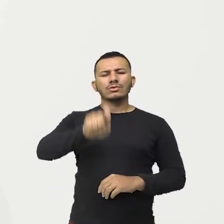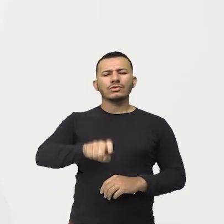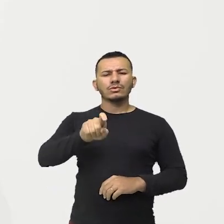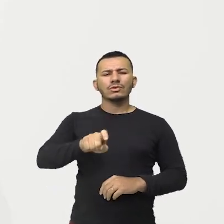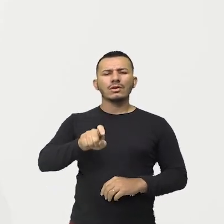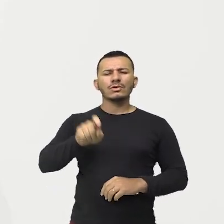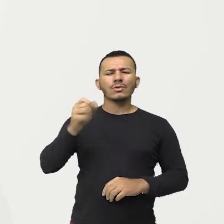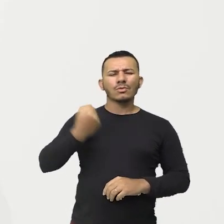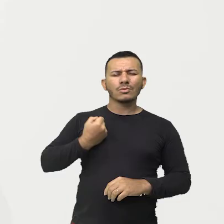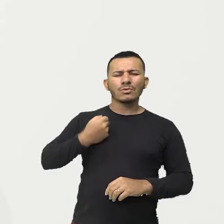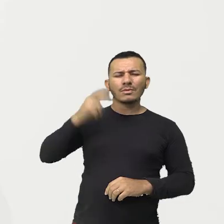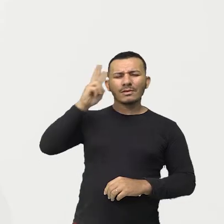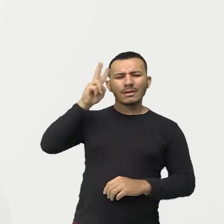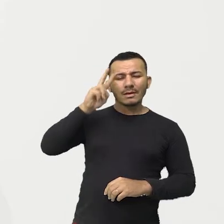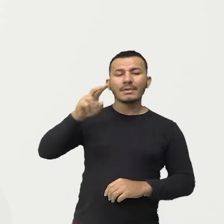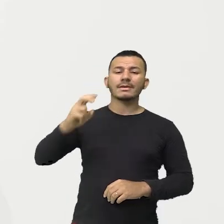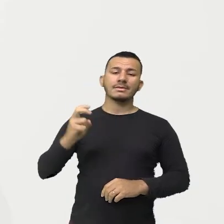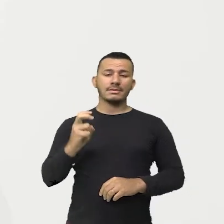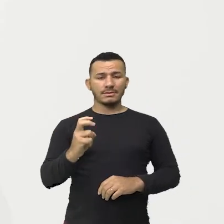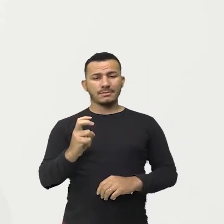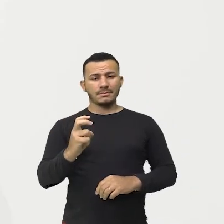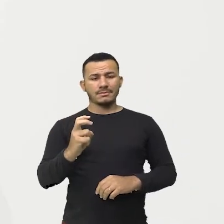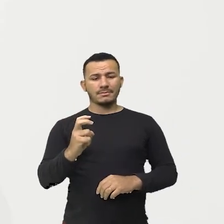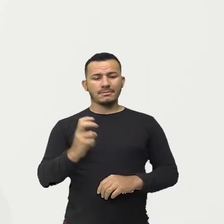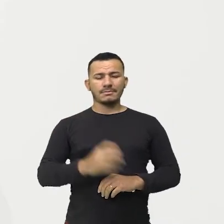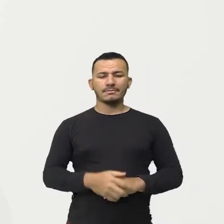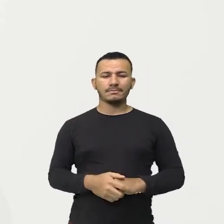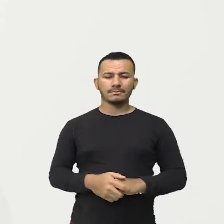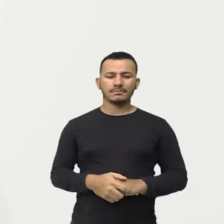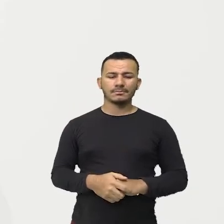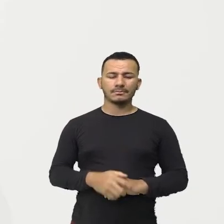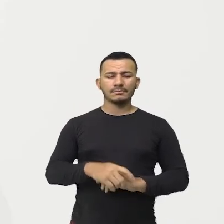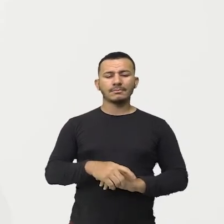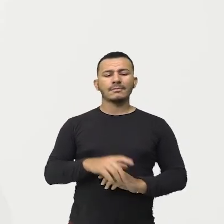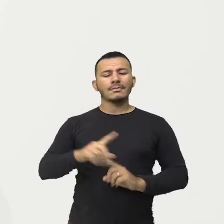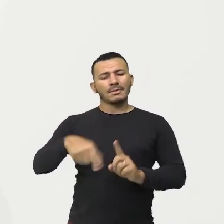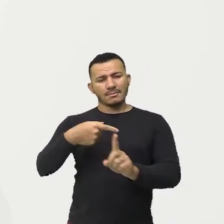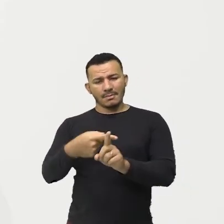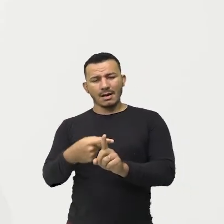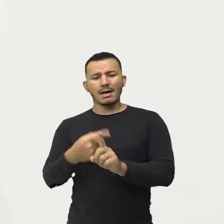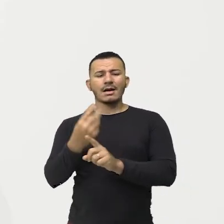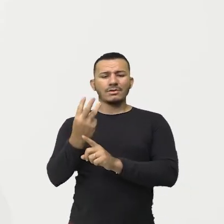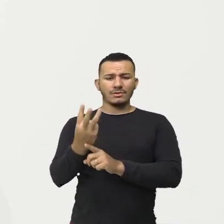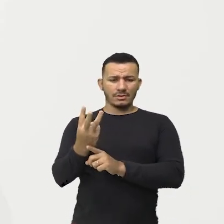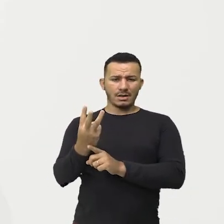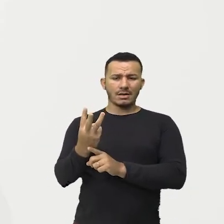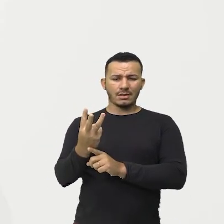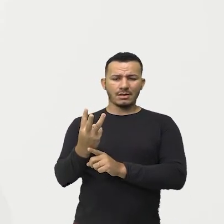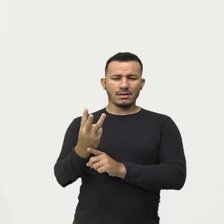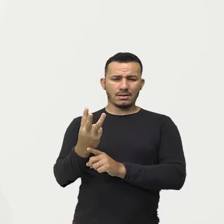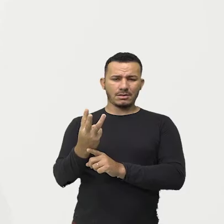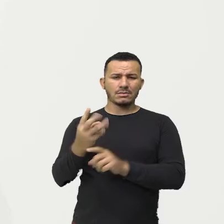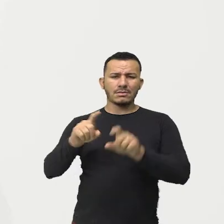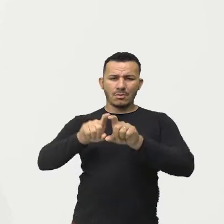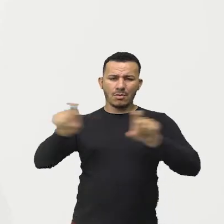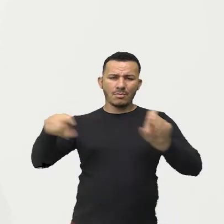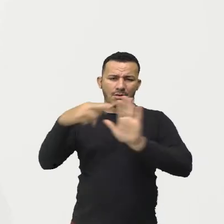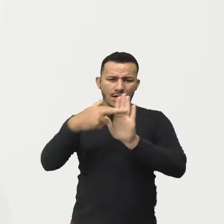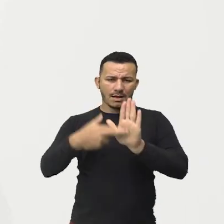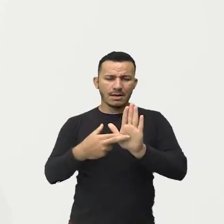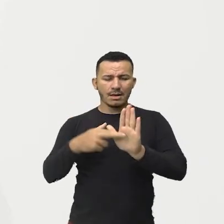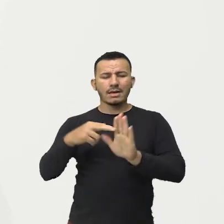nosso enunciado? O x vale 5. Está aqui ele, 5 mais 3, ou 3 é da expressão,